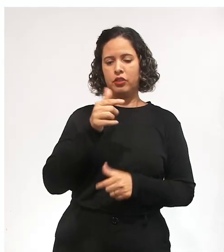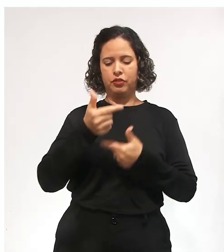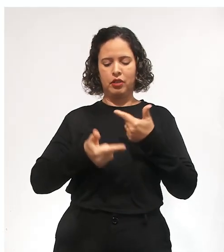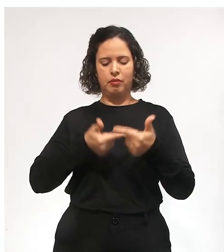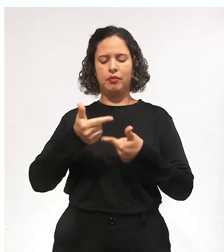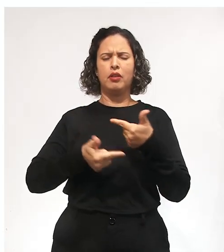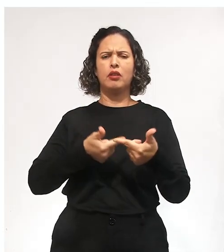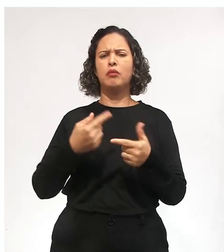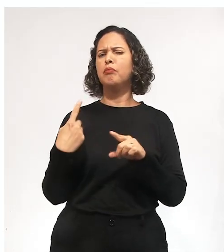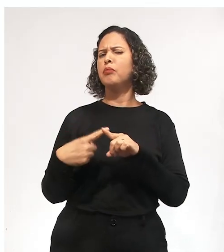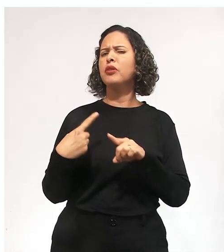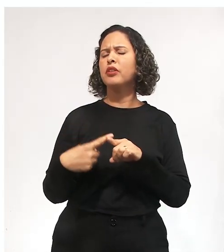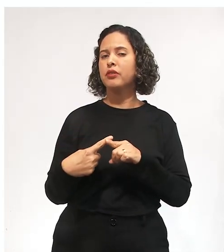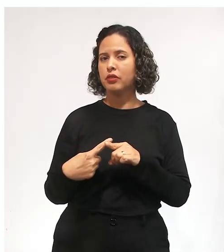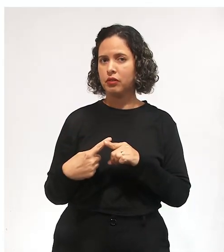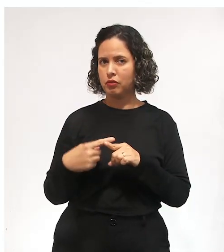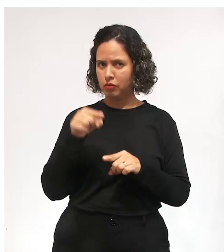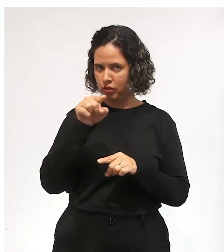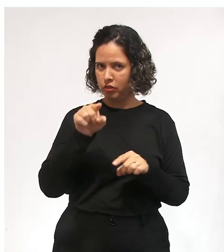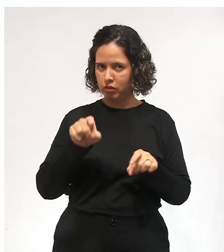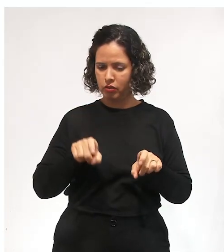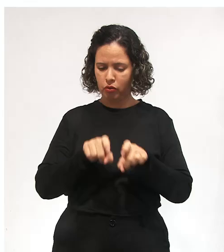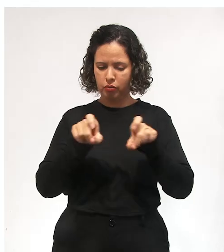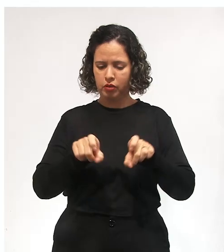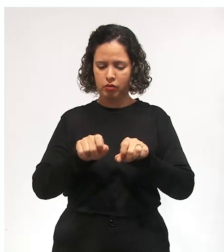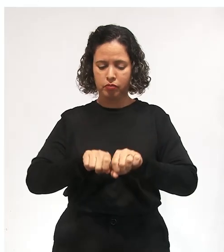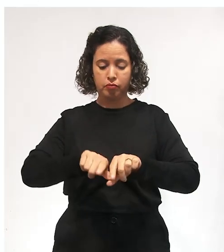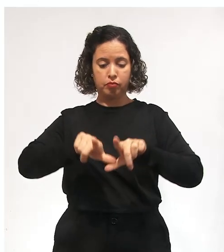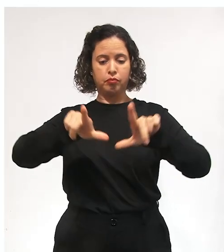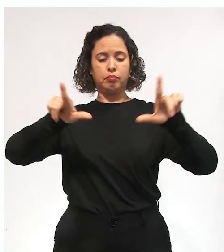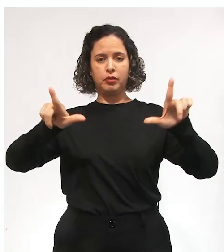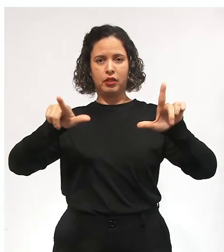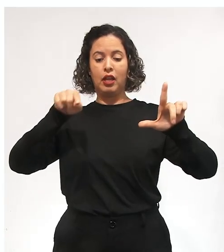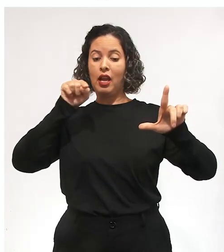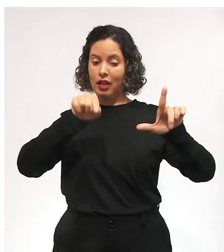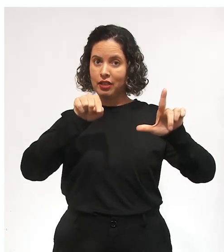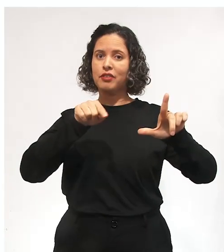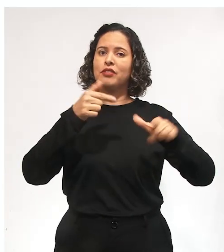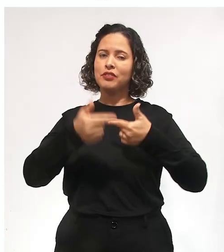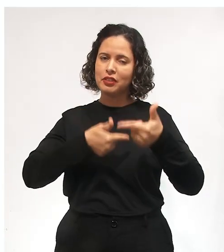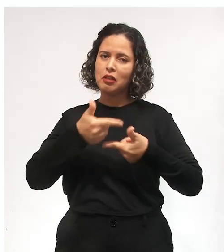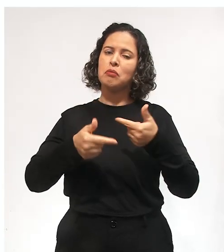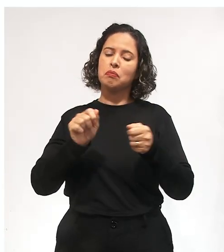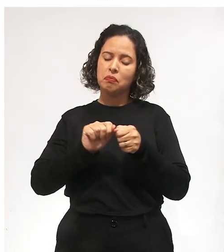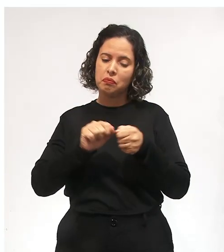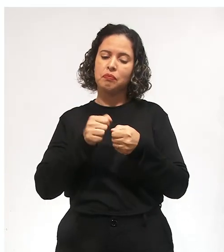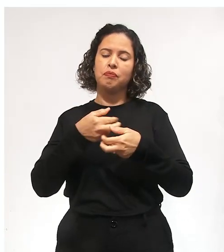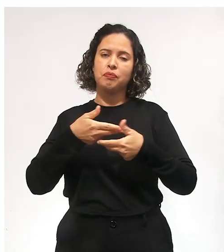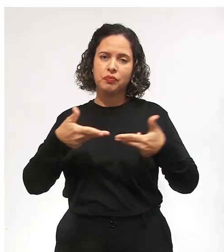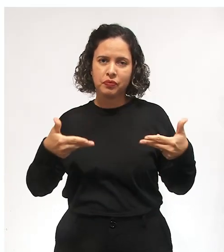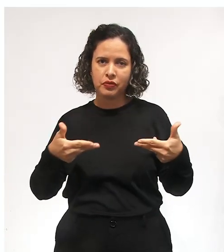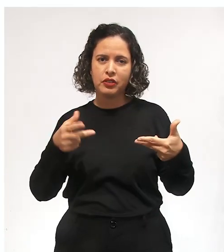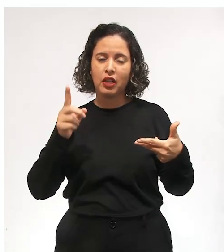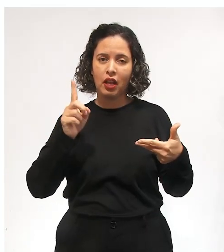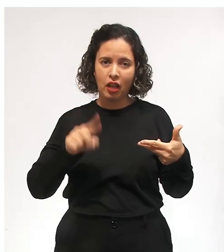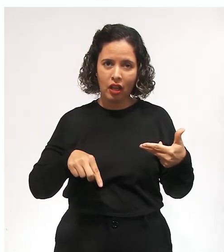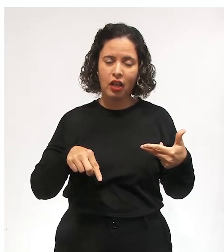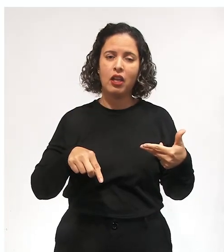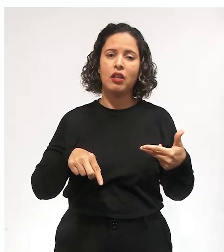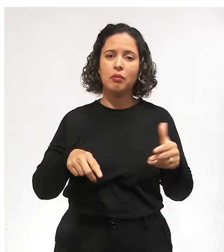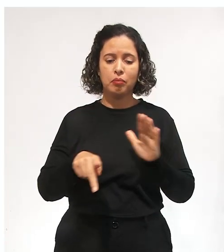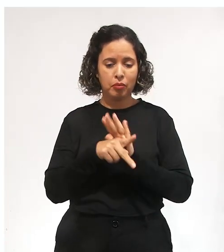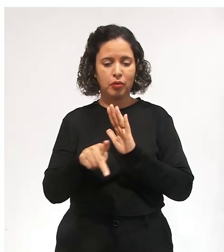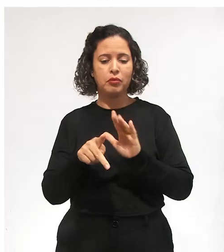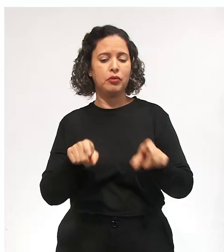trabalho? Porque, pensa aí comigo, tu ligou o computador e é nessa área que tu vai trabalhar. Então, o que a gente fala? É uma interface gráfica